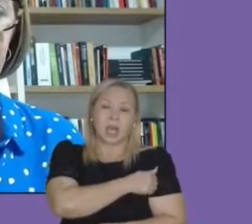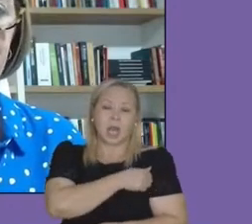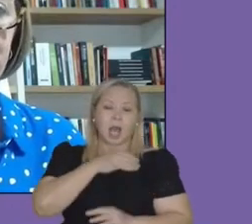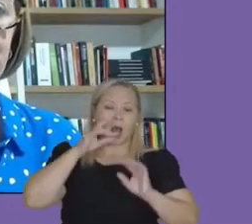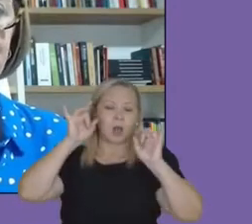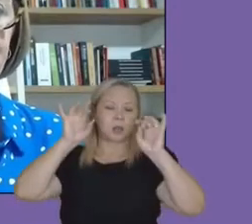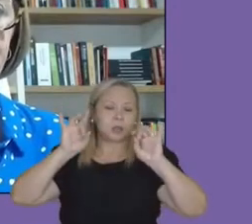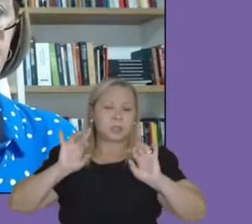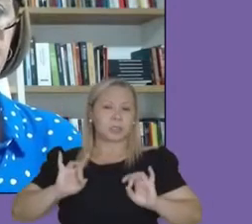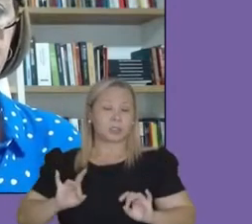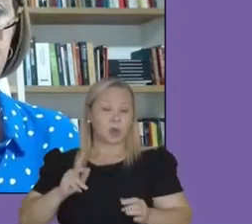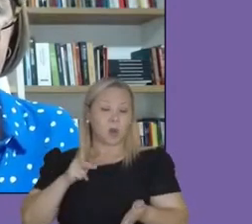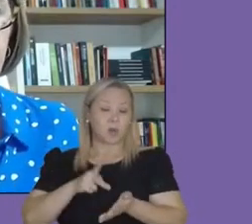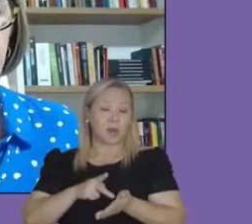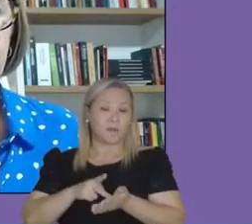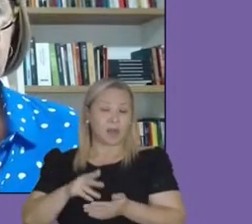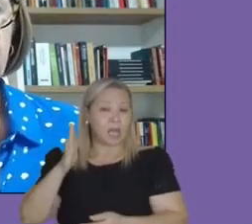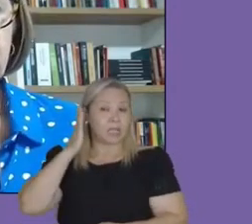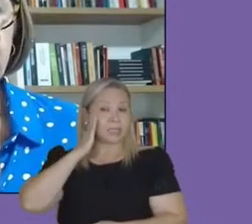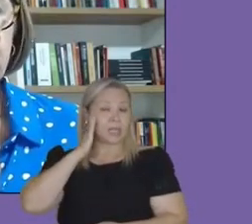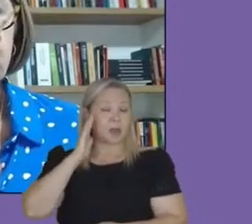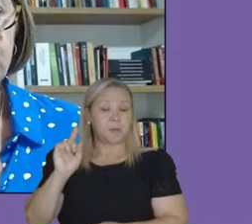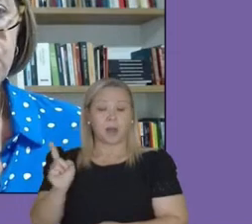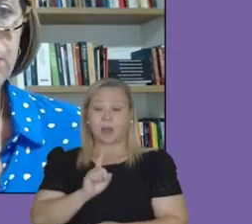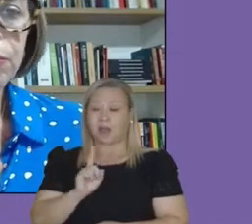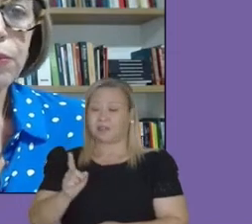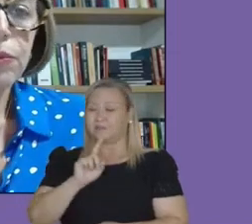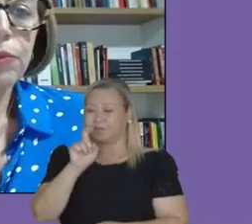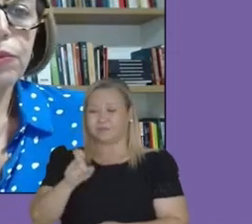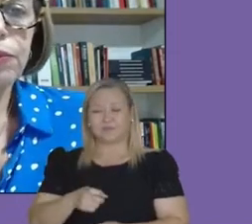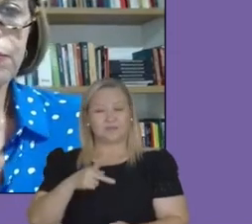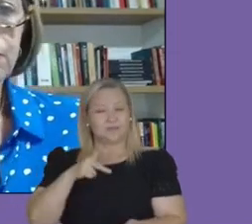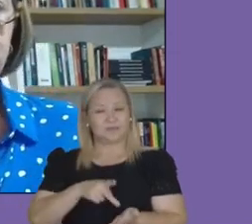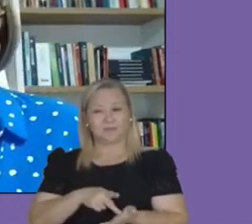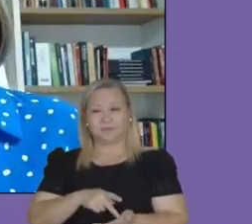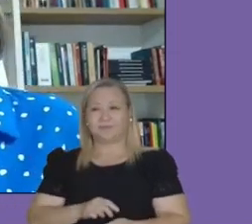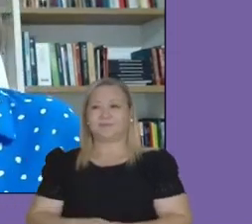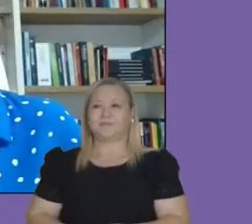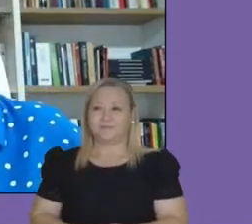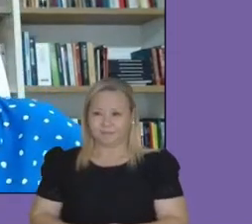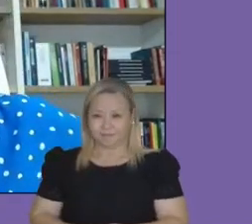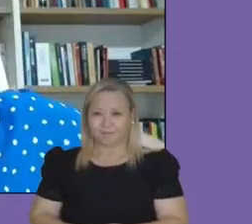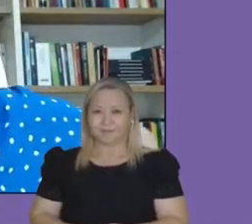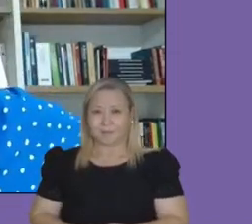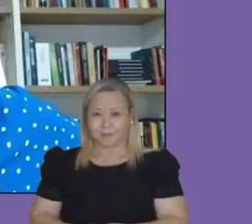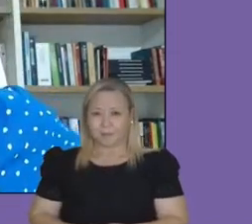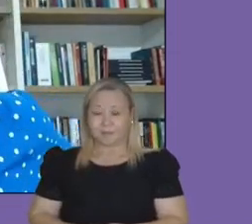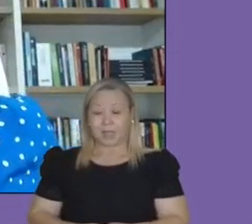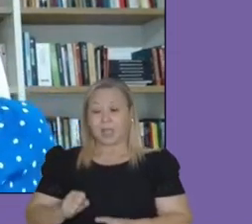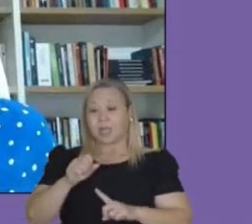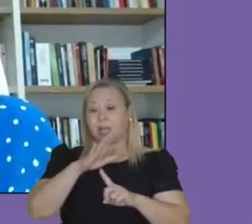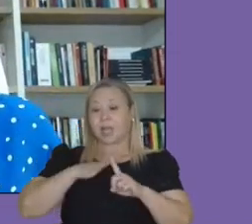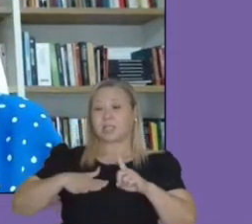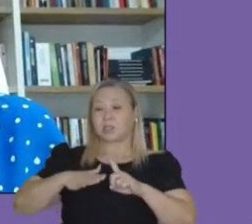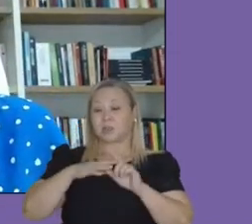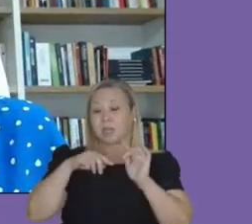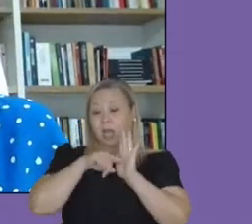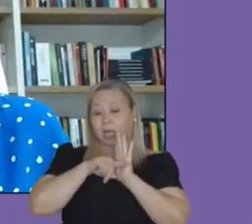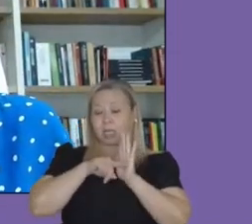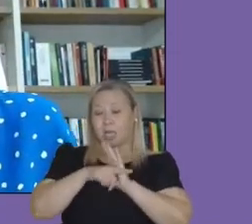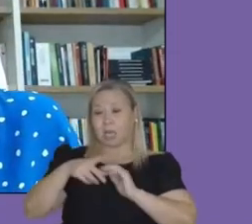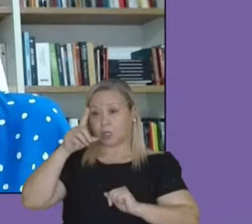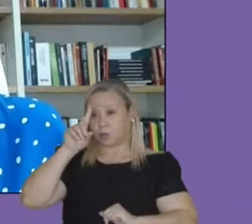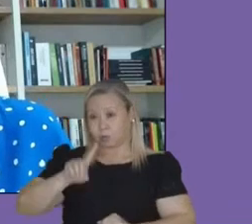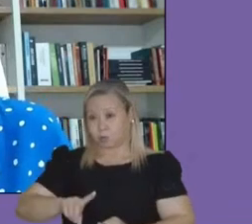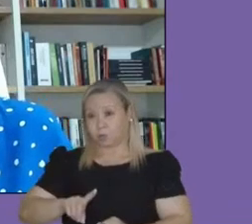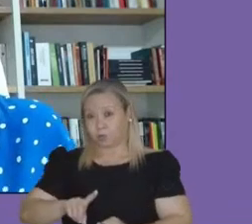excelência, quando, na verdade, a gente sabe que não é nada disso, né? Quando a sociedade nega esse